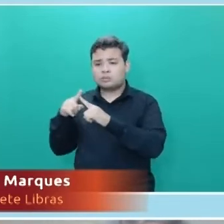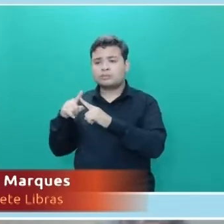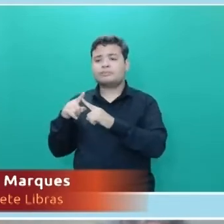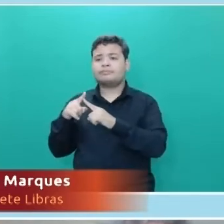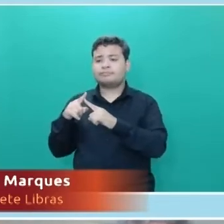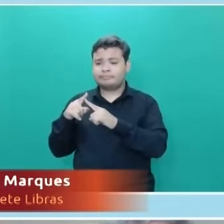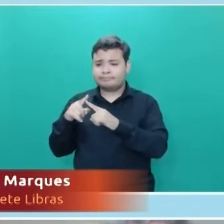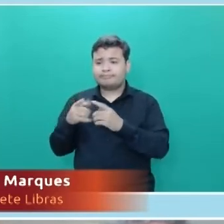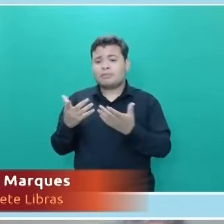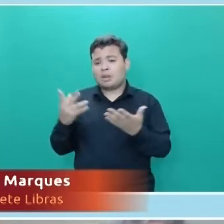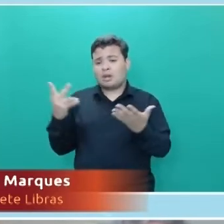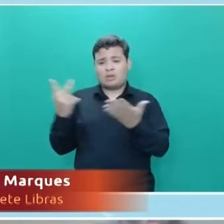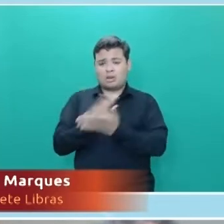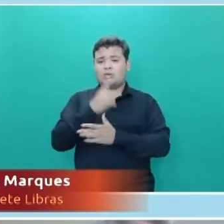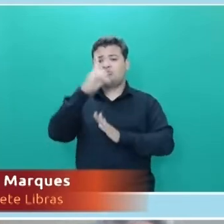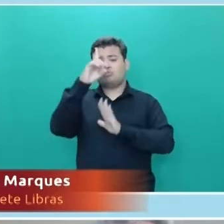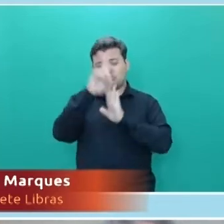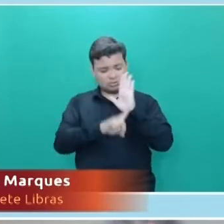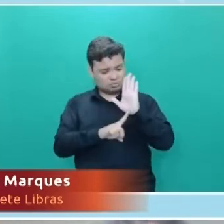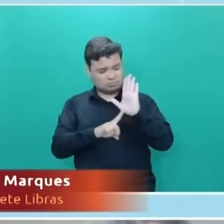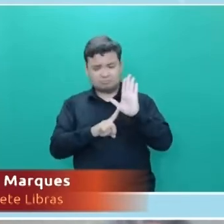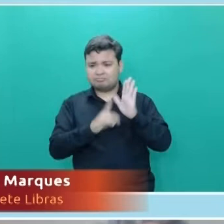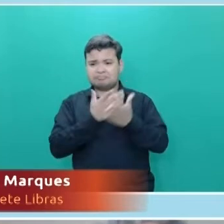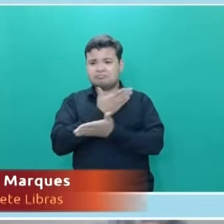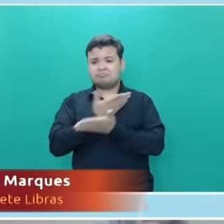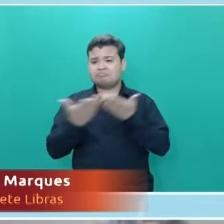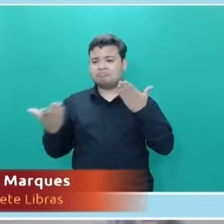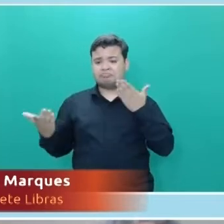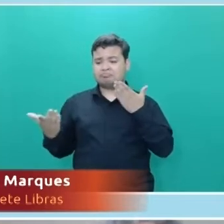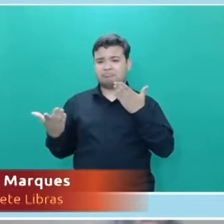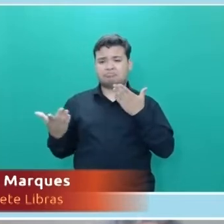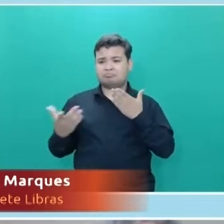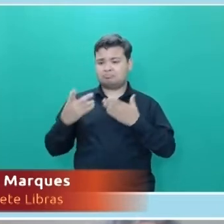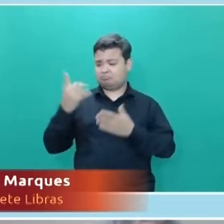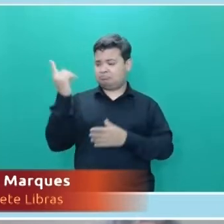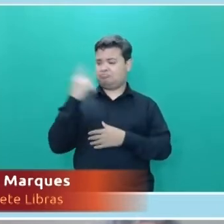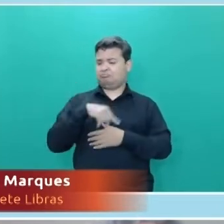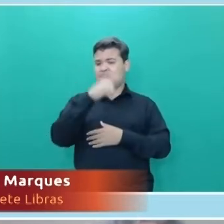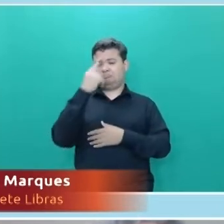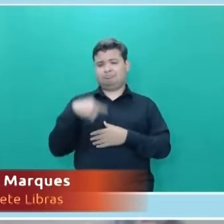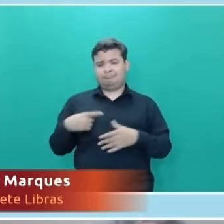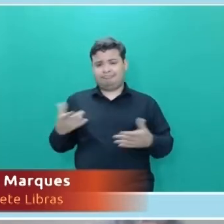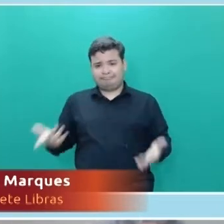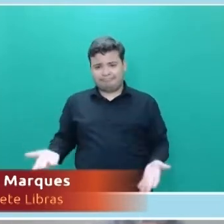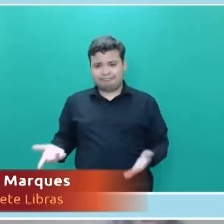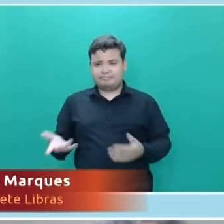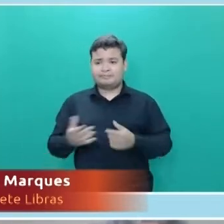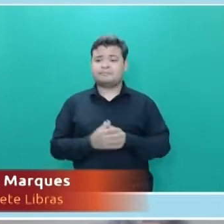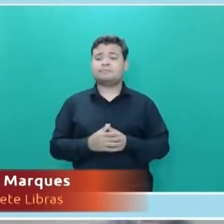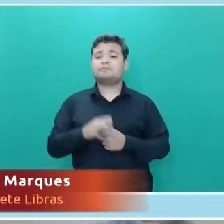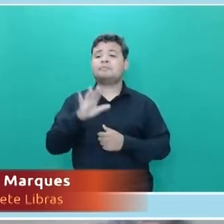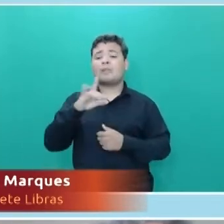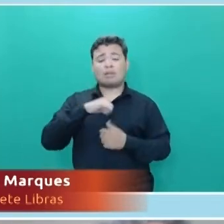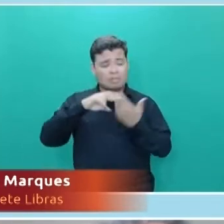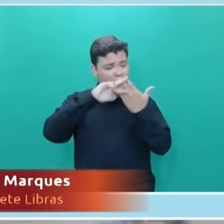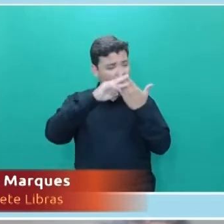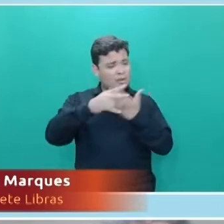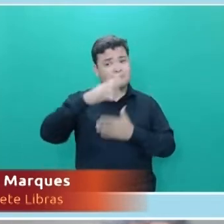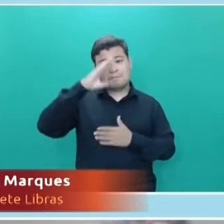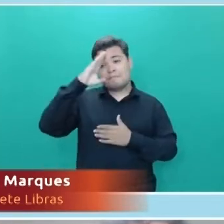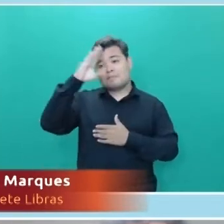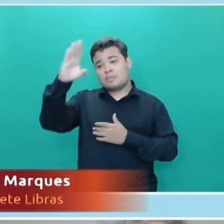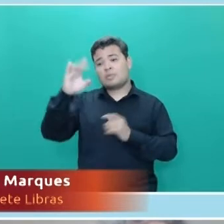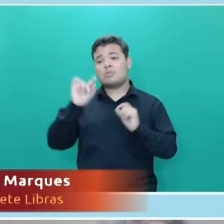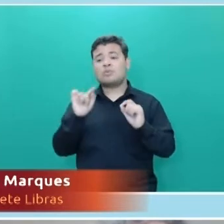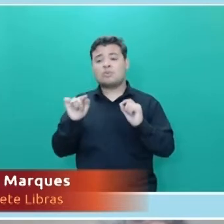direito violado, né, que é o direito da acessibilidade. Então, uma das principais consequências que a gente percebe é